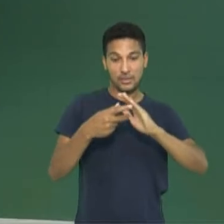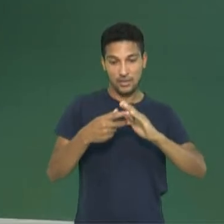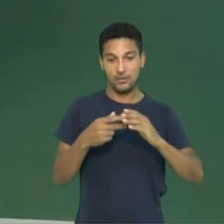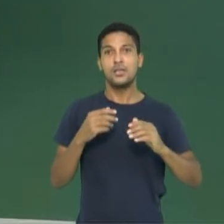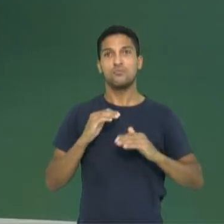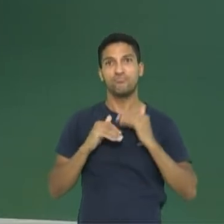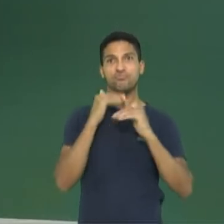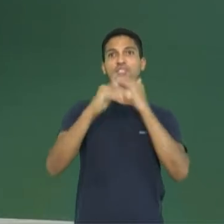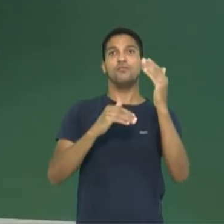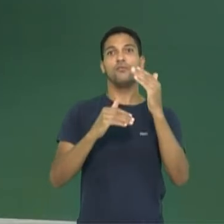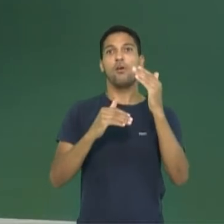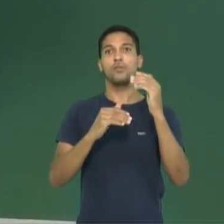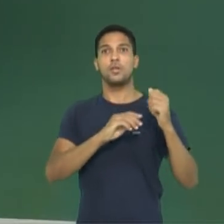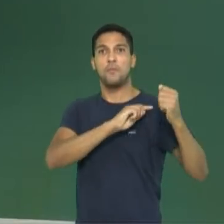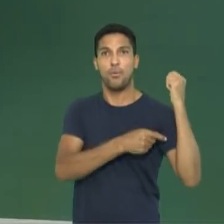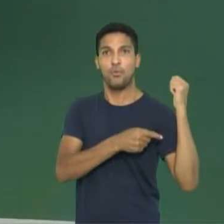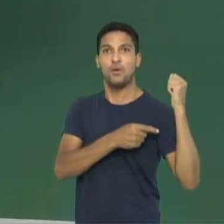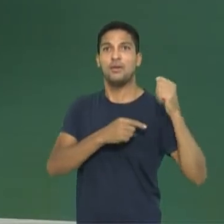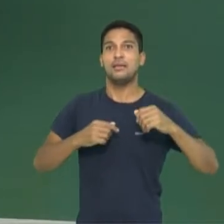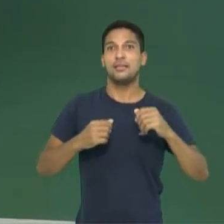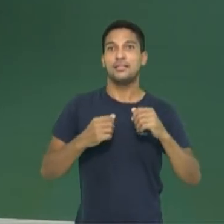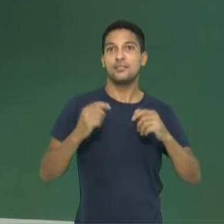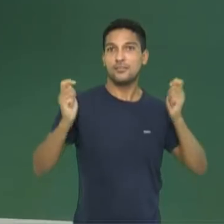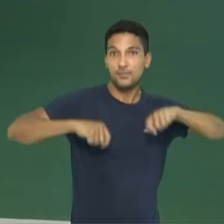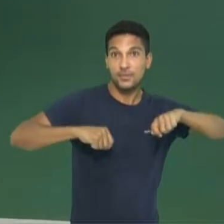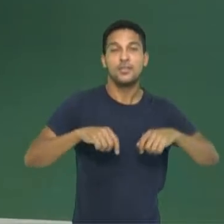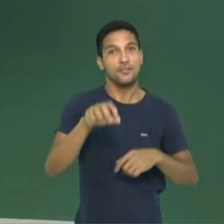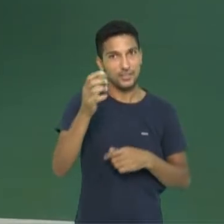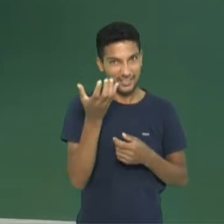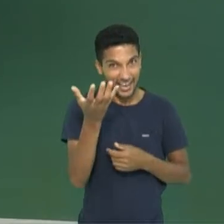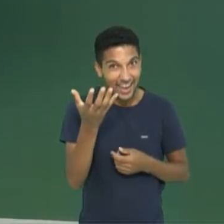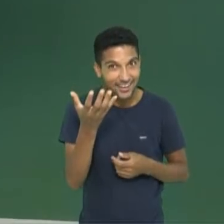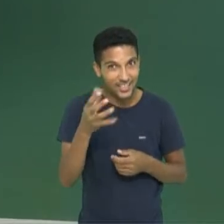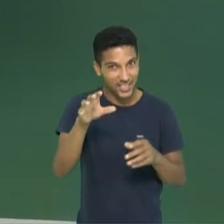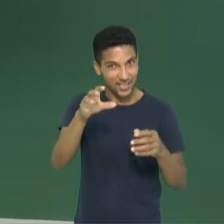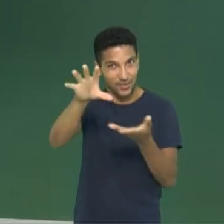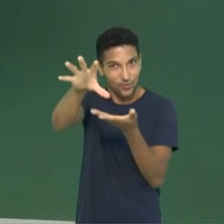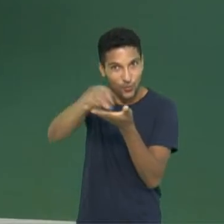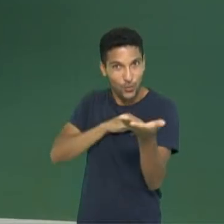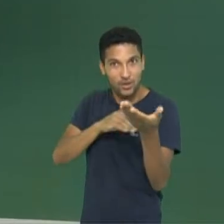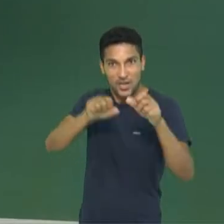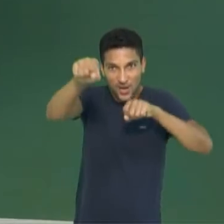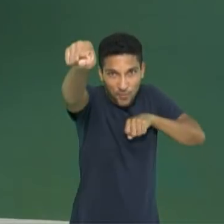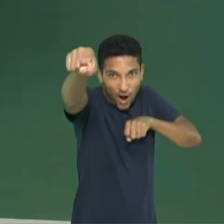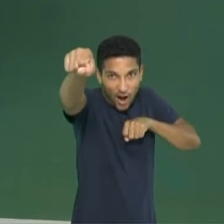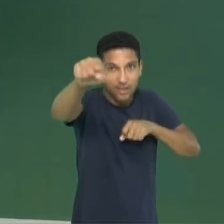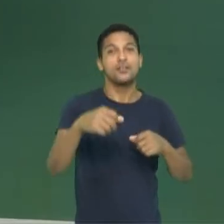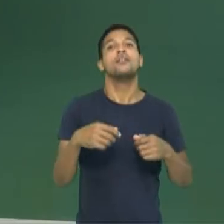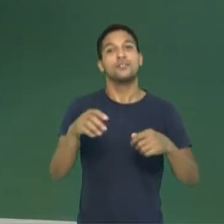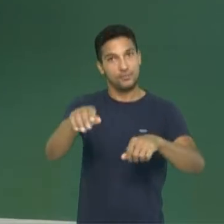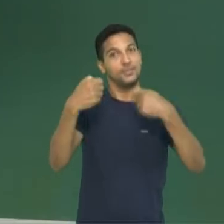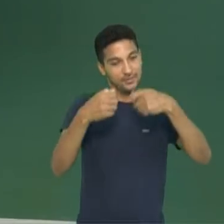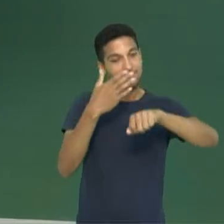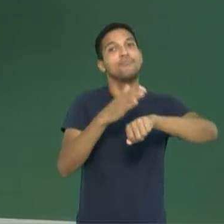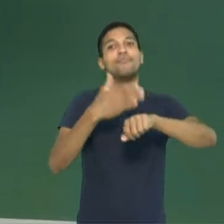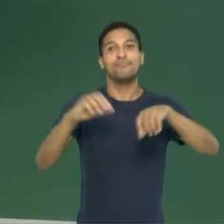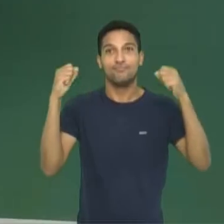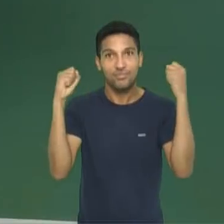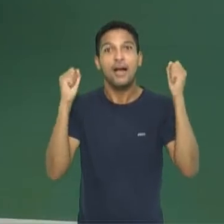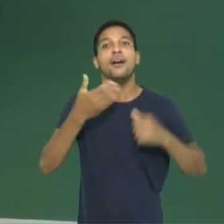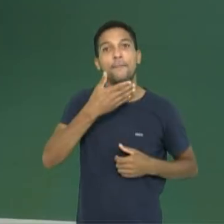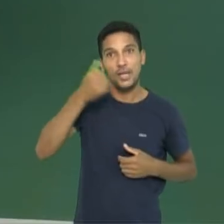ser um super-herói? Pratique esporte, faça alguma atividade física para melhorar as suas capacidades físicas, ok? Para a